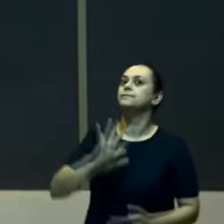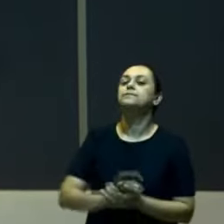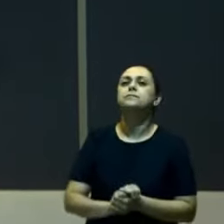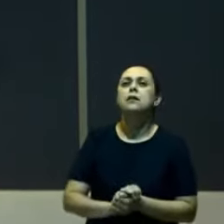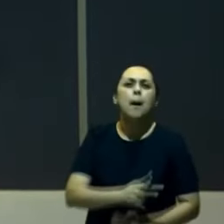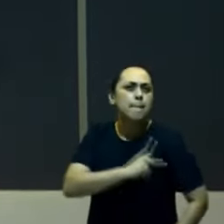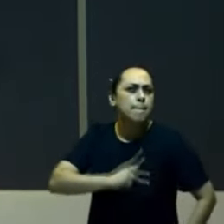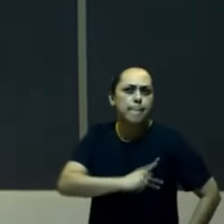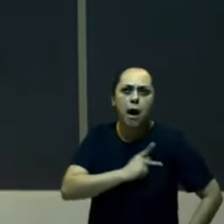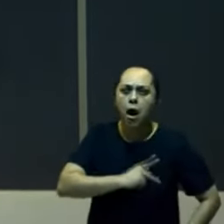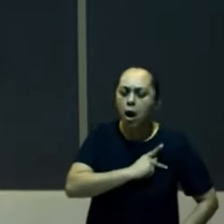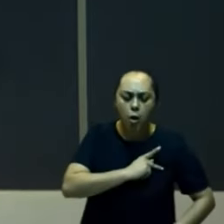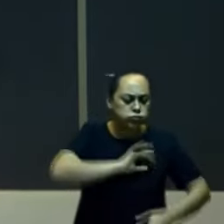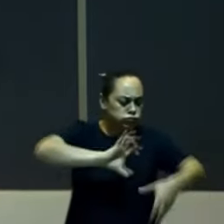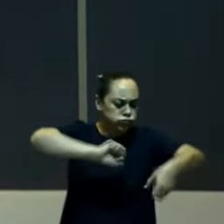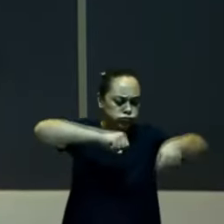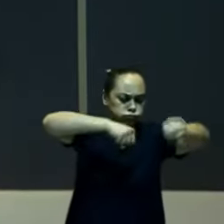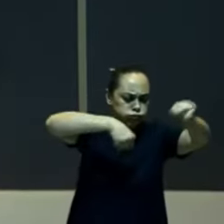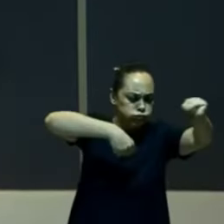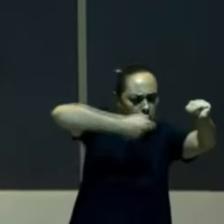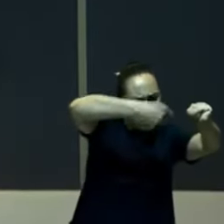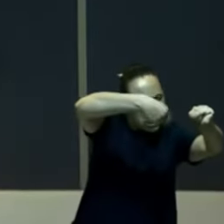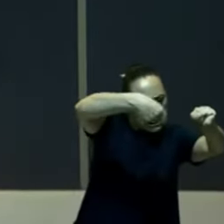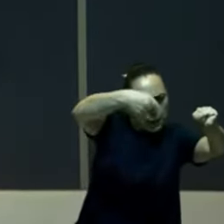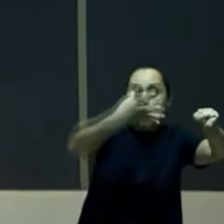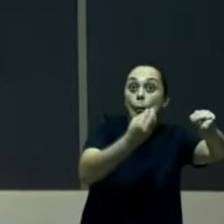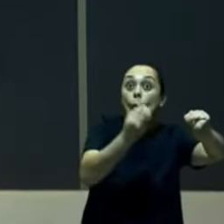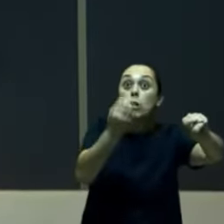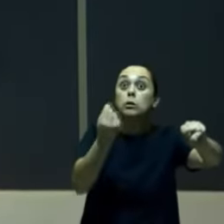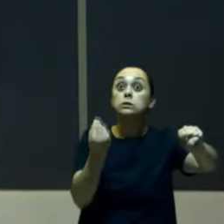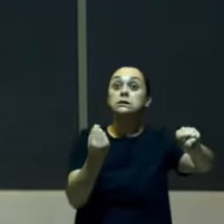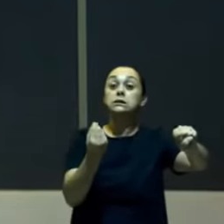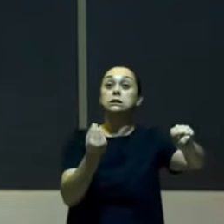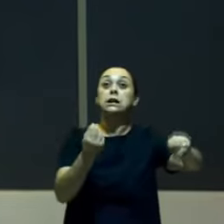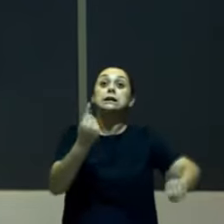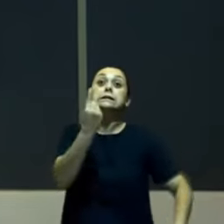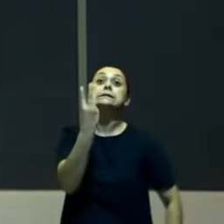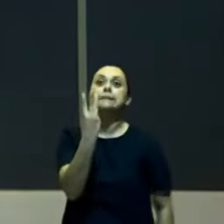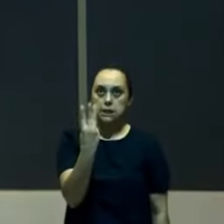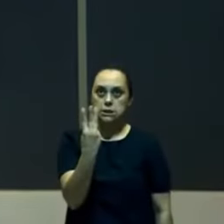cartas, 13. Uma delas é essa que nós vamos falar.